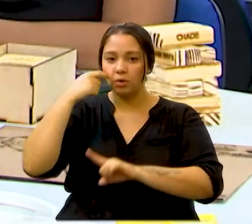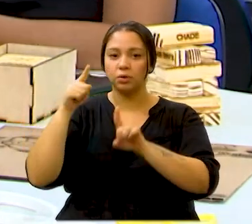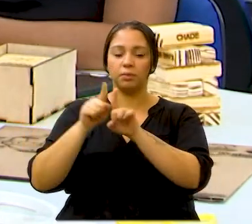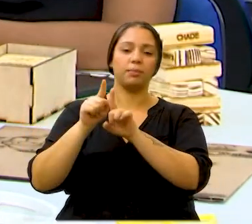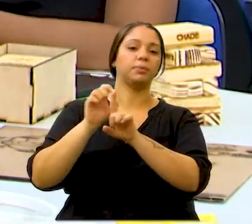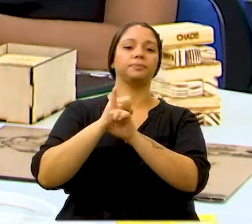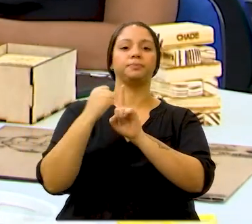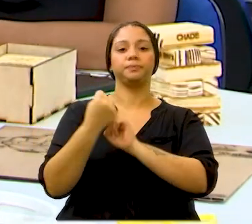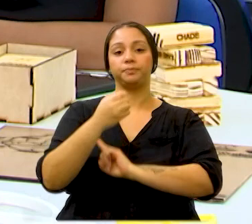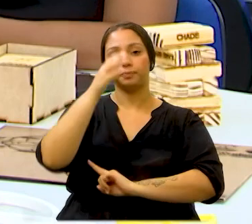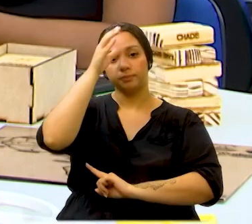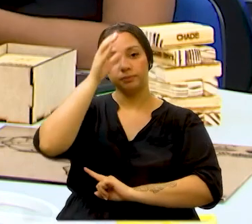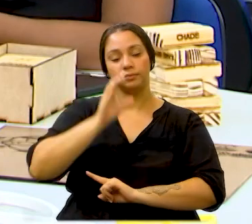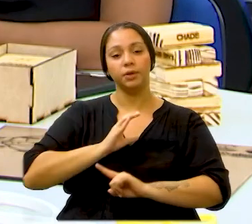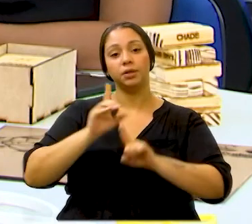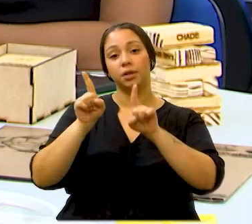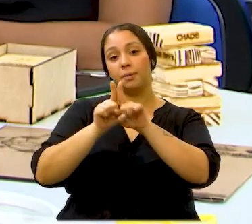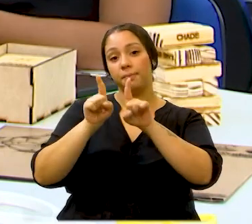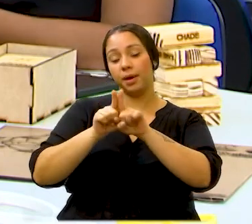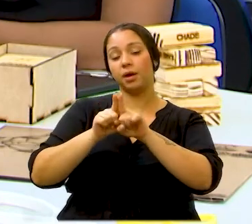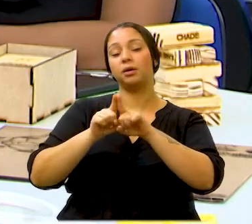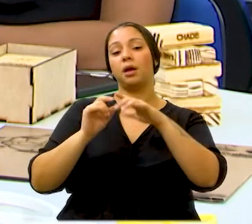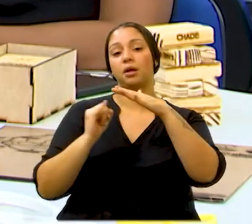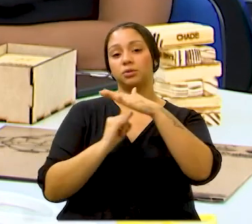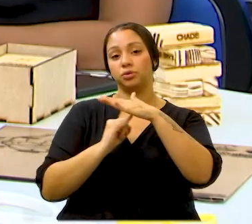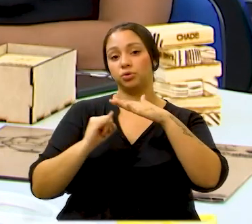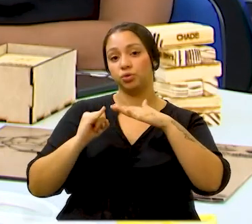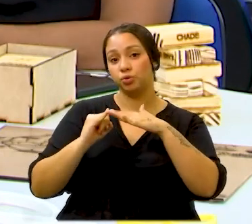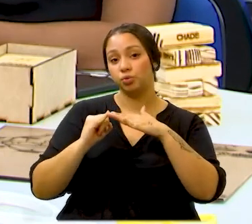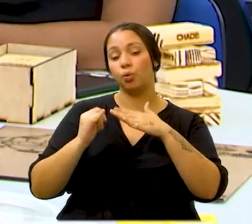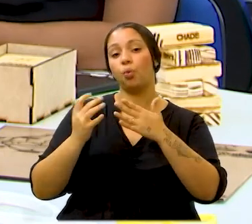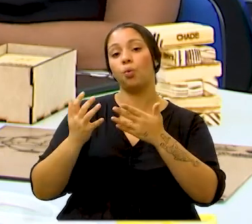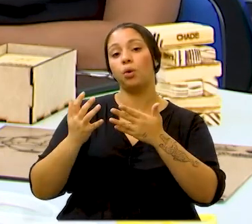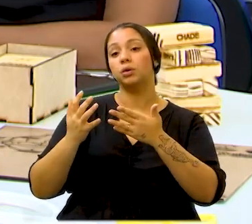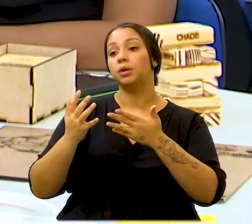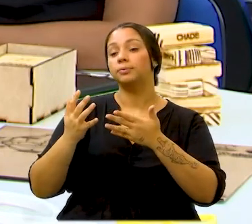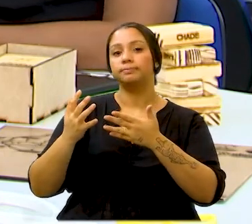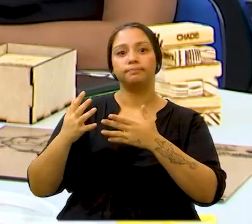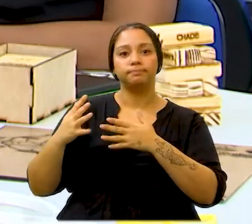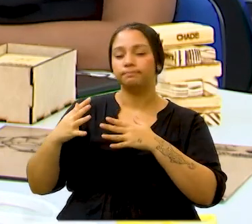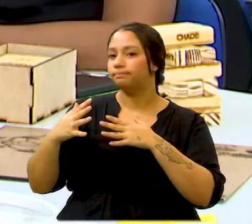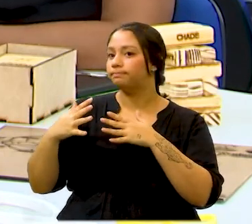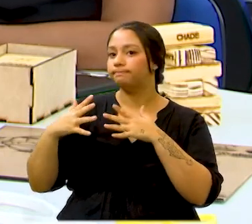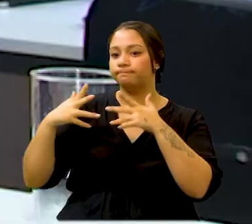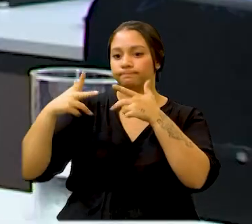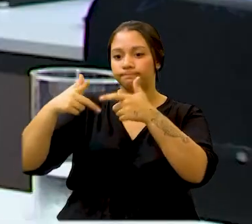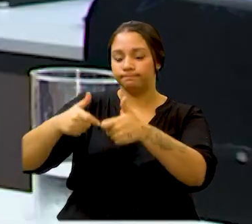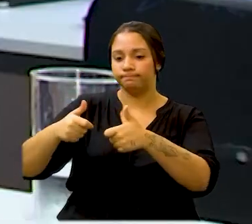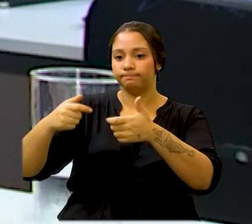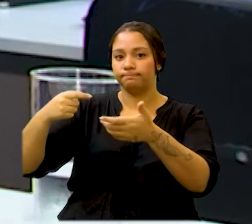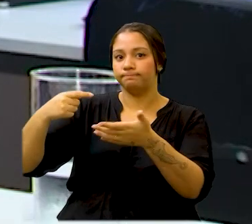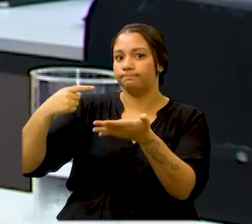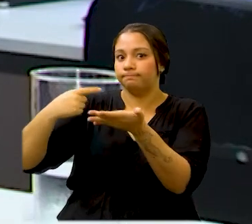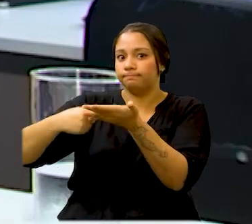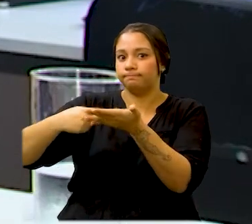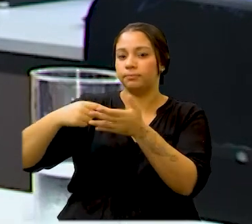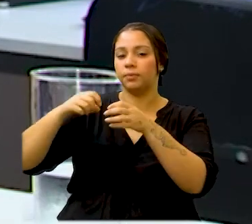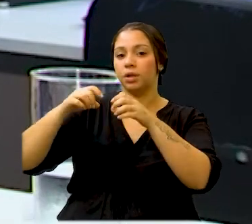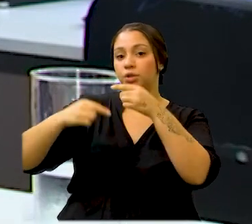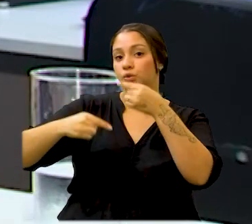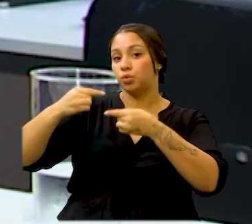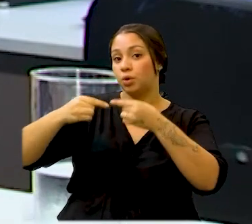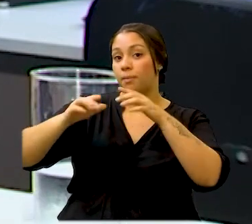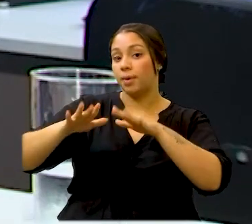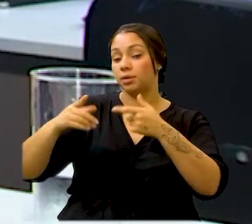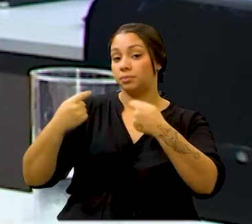civil organizada, das instituições de ensino e dos educadores que são comprometidos com essa discussão. O que a gente